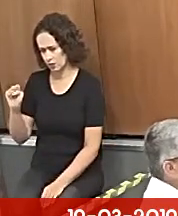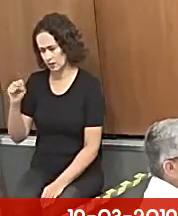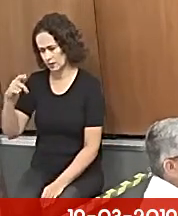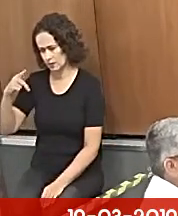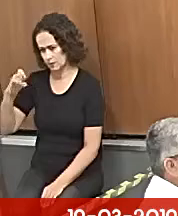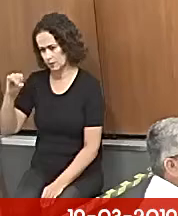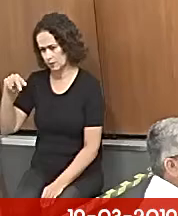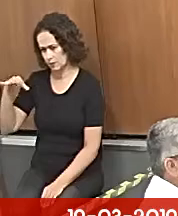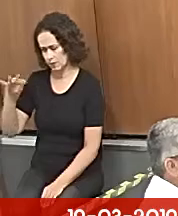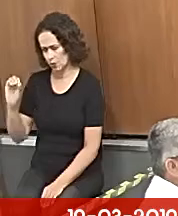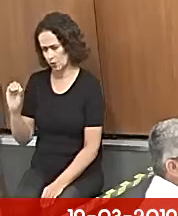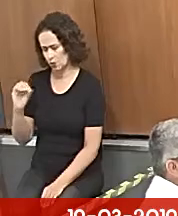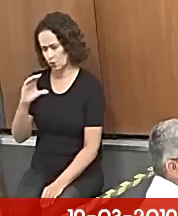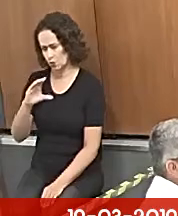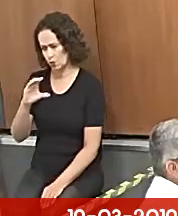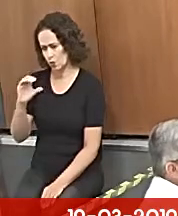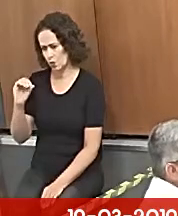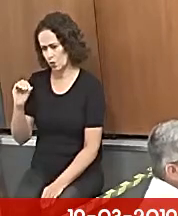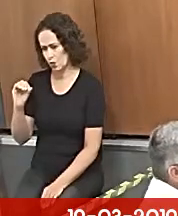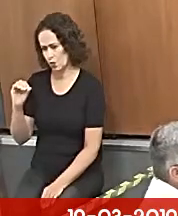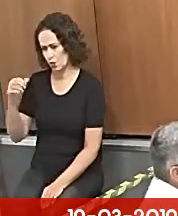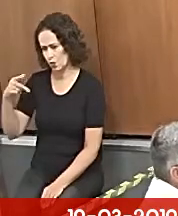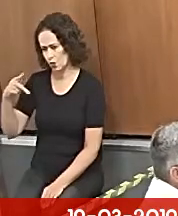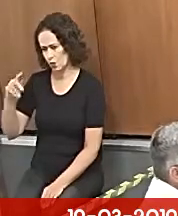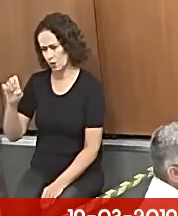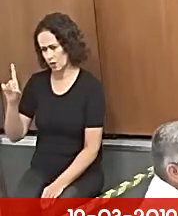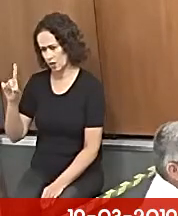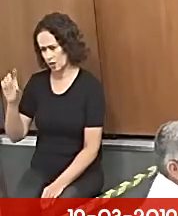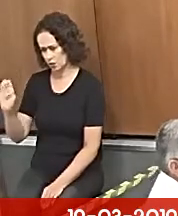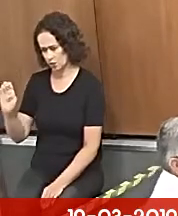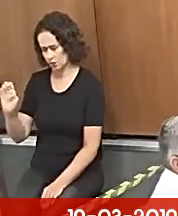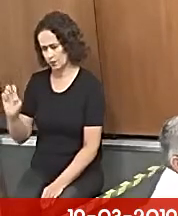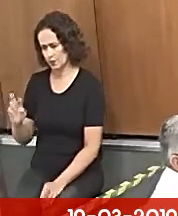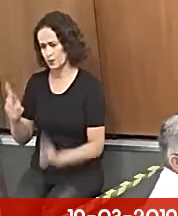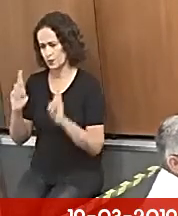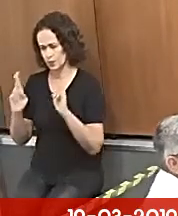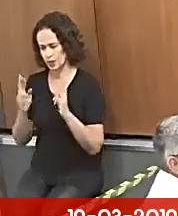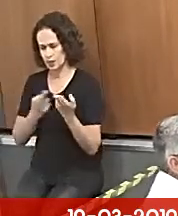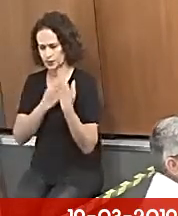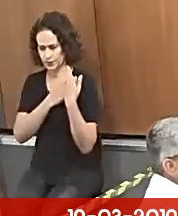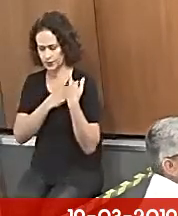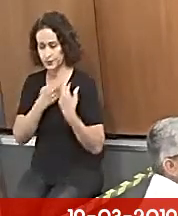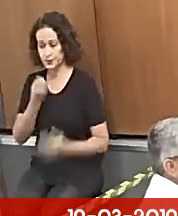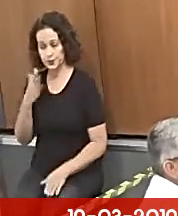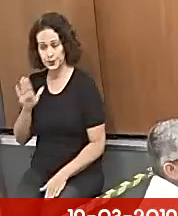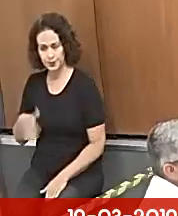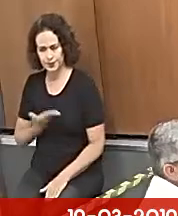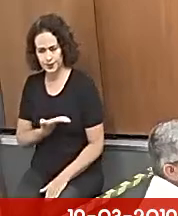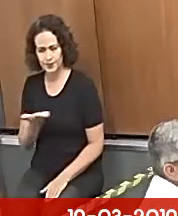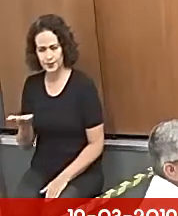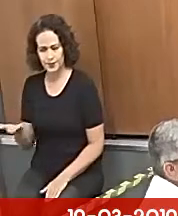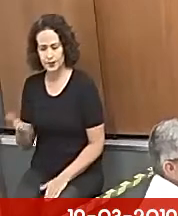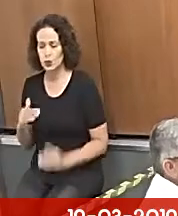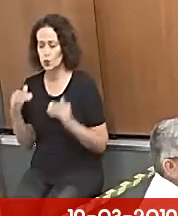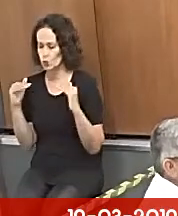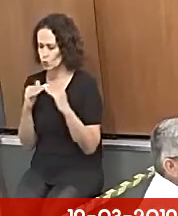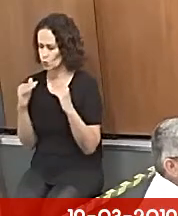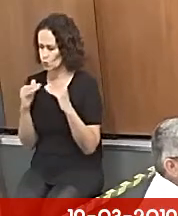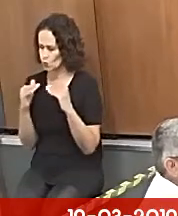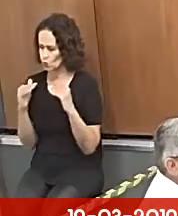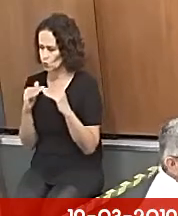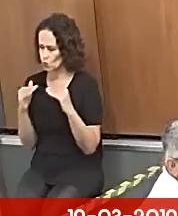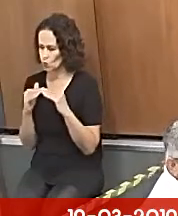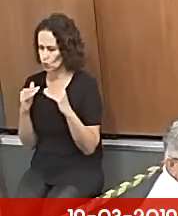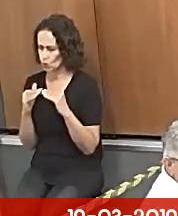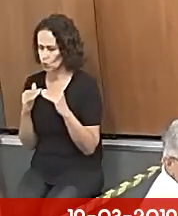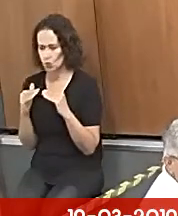compede eu boa tarde a todos e todas eu concordo plenamente com o que